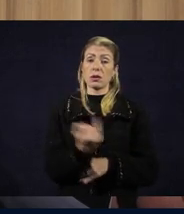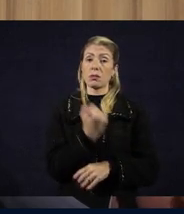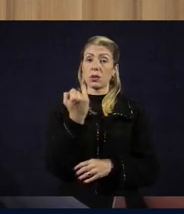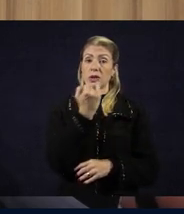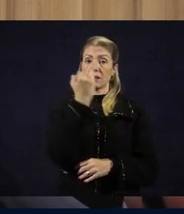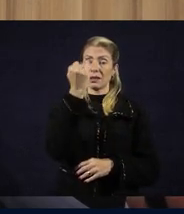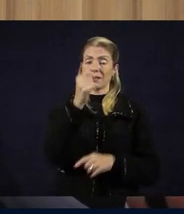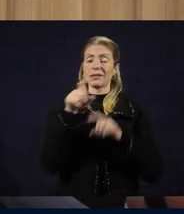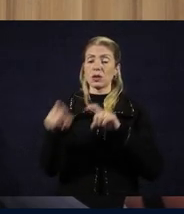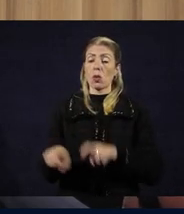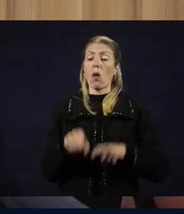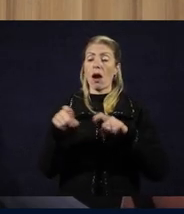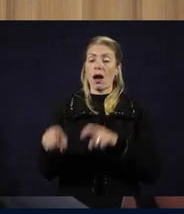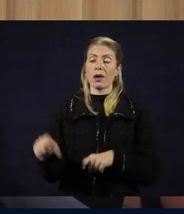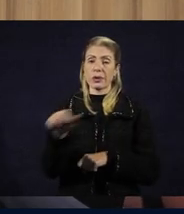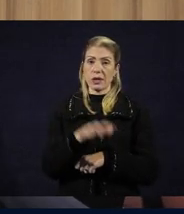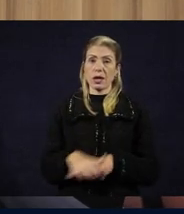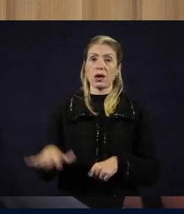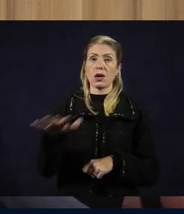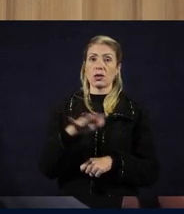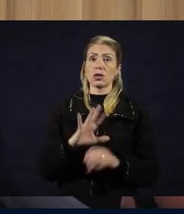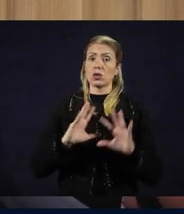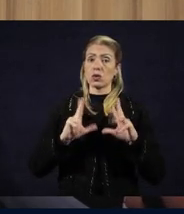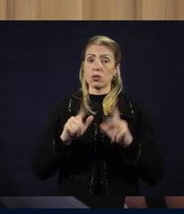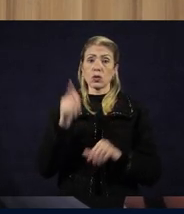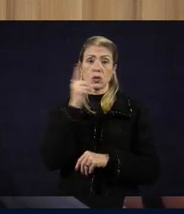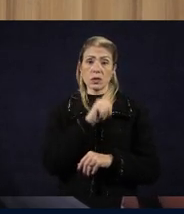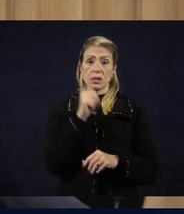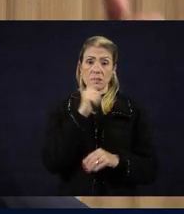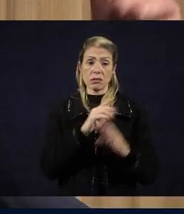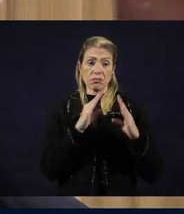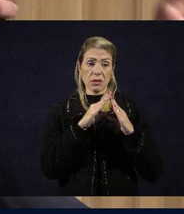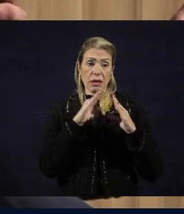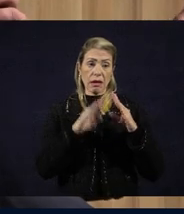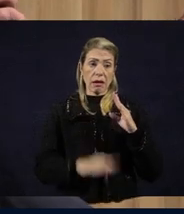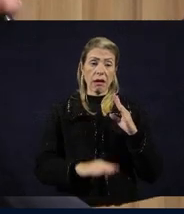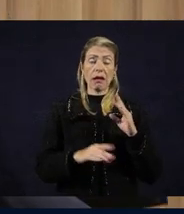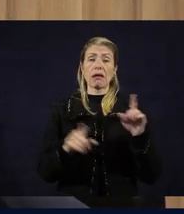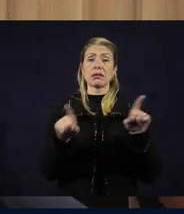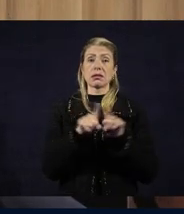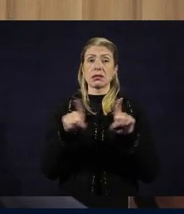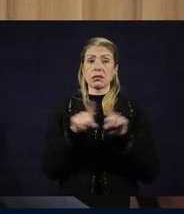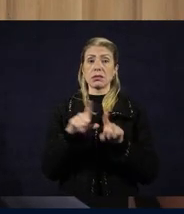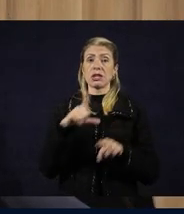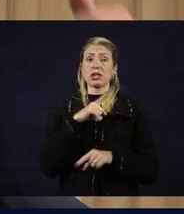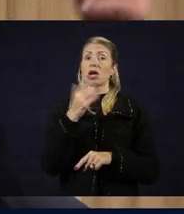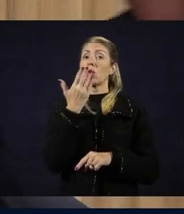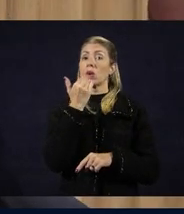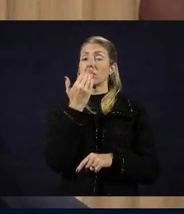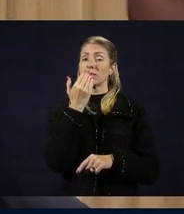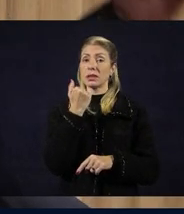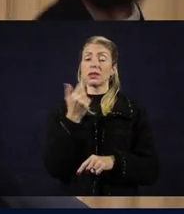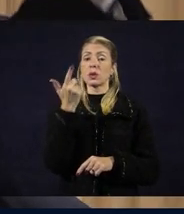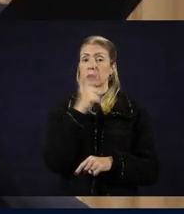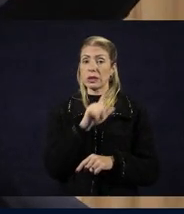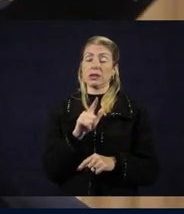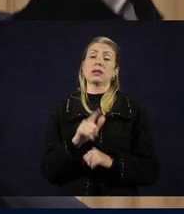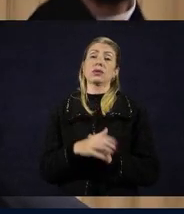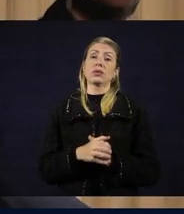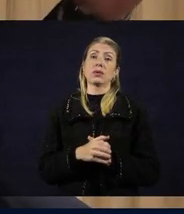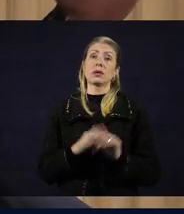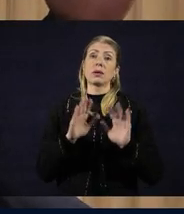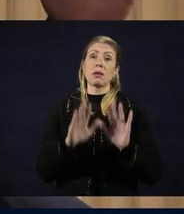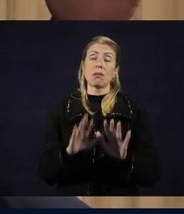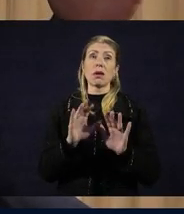todo mundo conseguiu ficar em casa todo mundo conseguiu fazer o seu Home Office que tinha a comida dentro de casa e conseguiu E aí